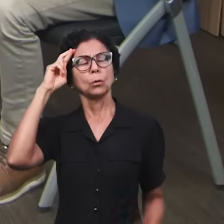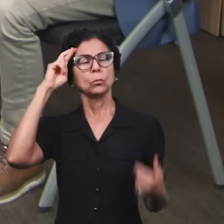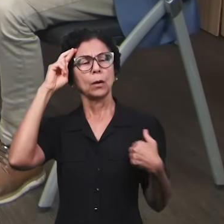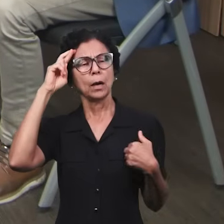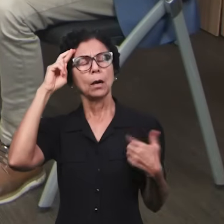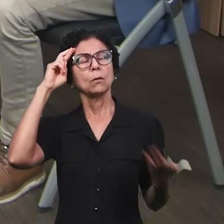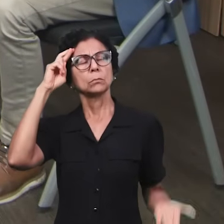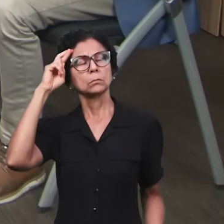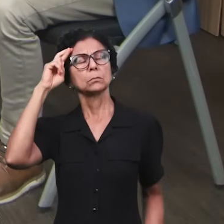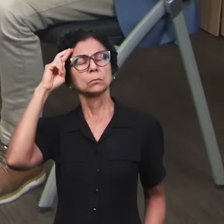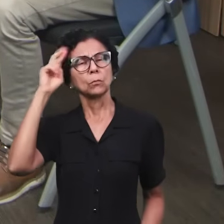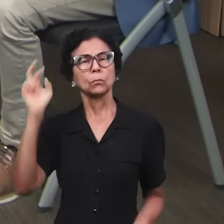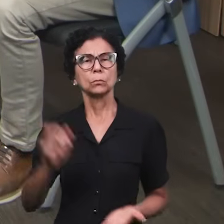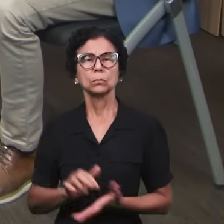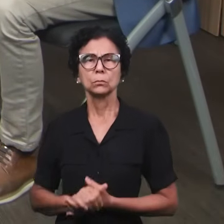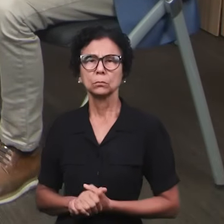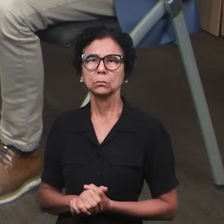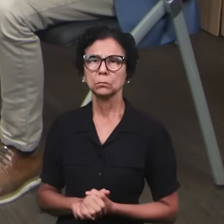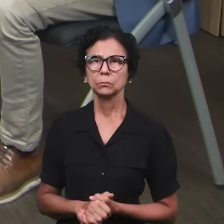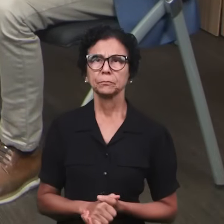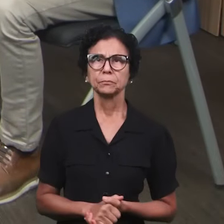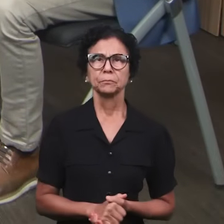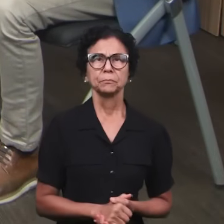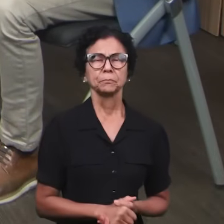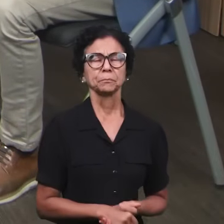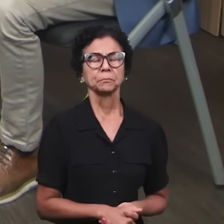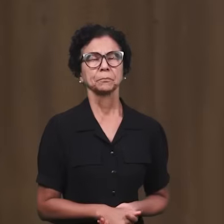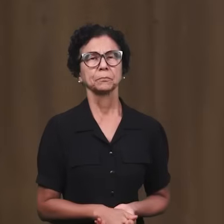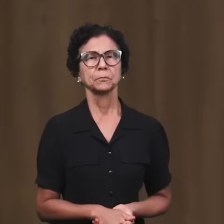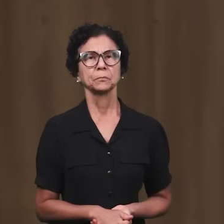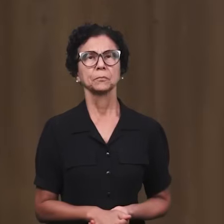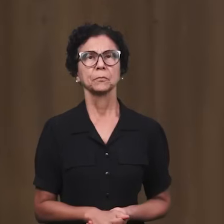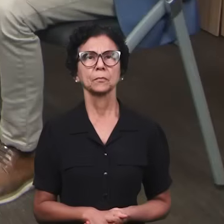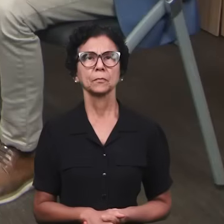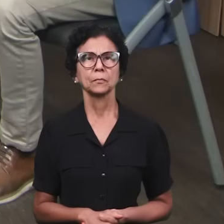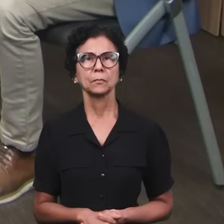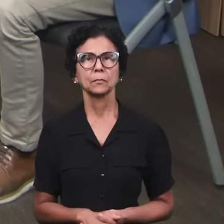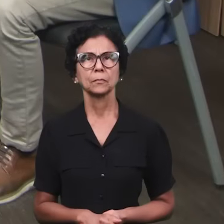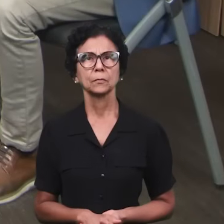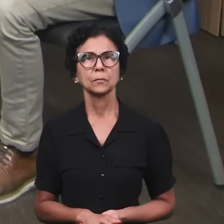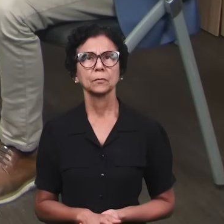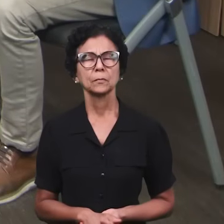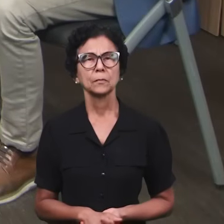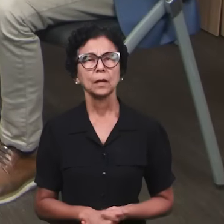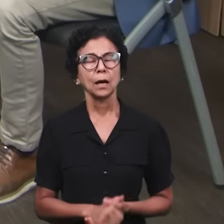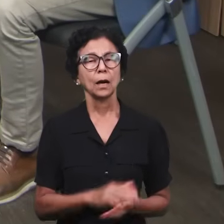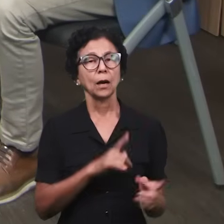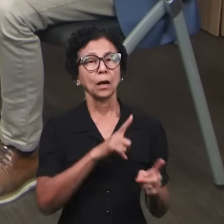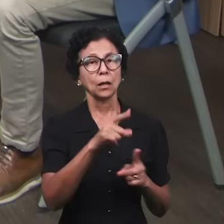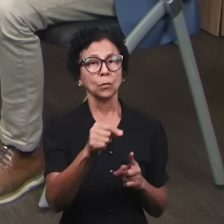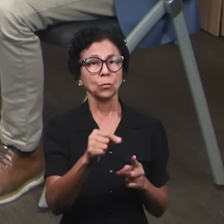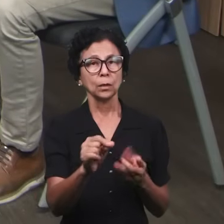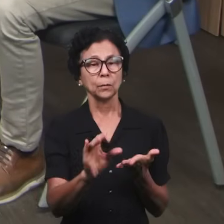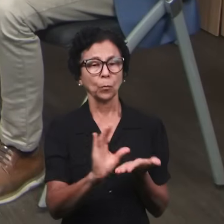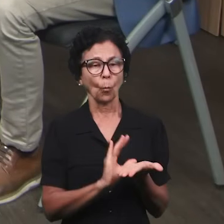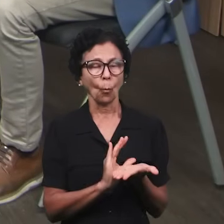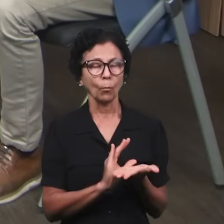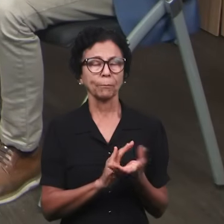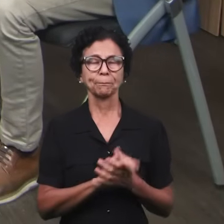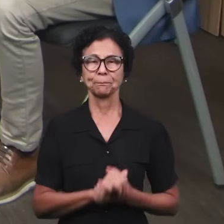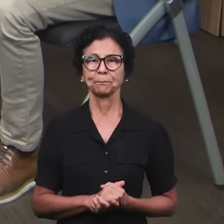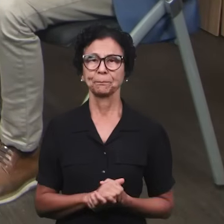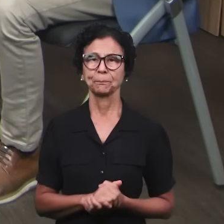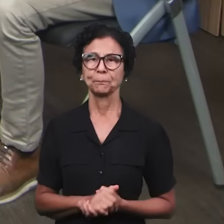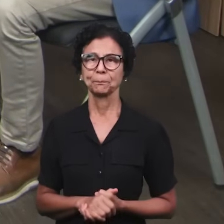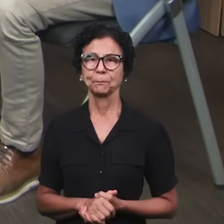ali que você vai fazendo renda com aquilo. Juliano, naturalmente que a gente tem